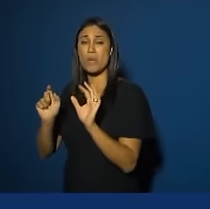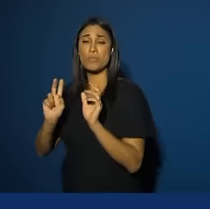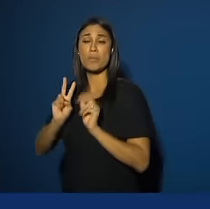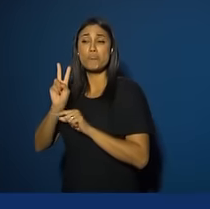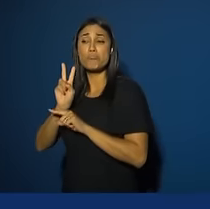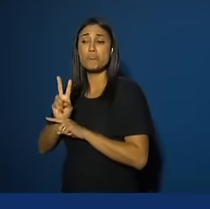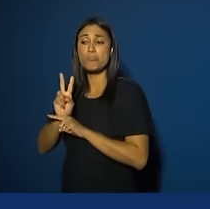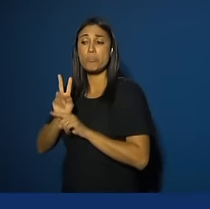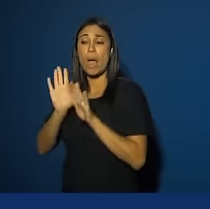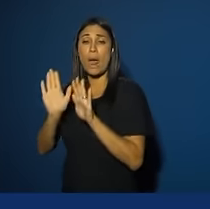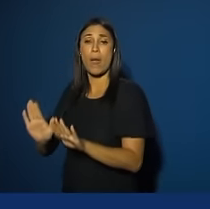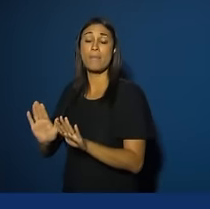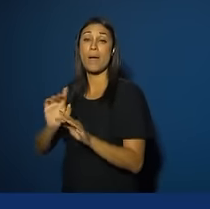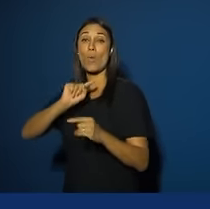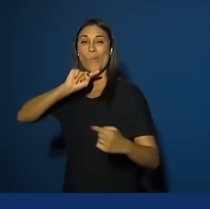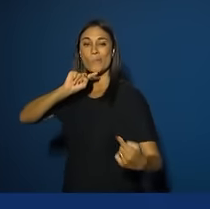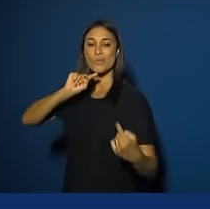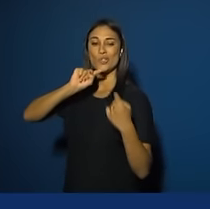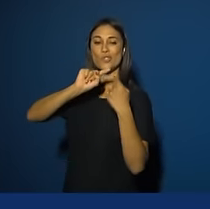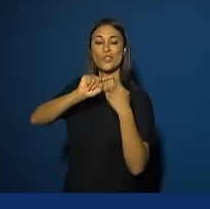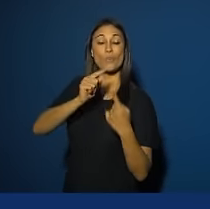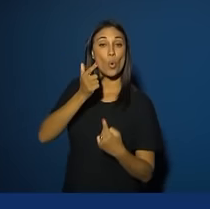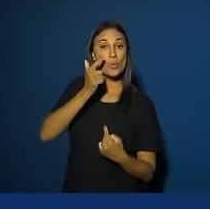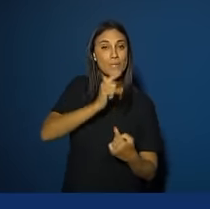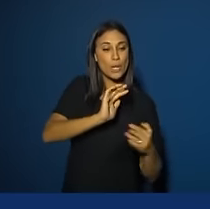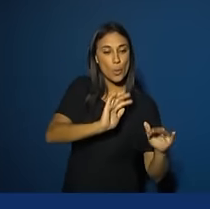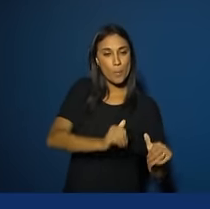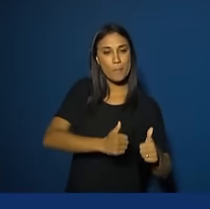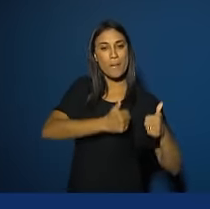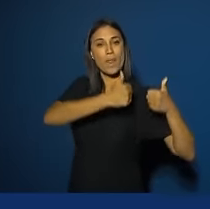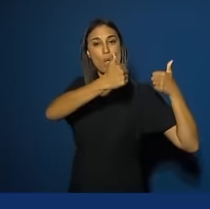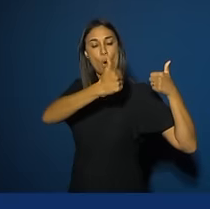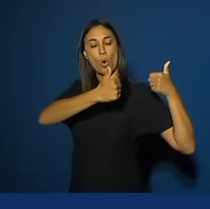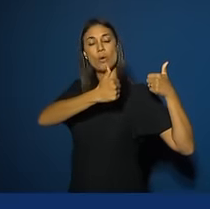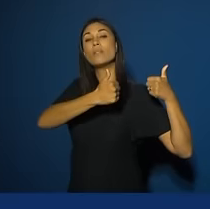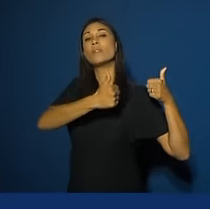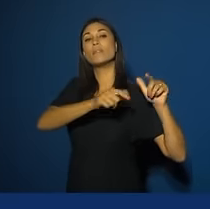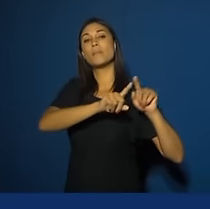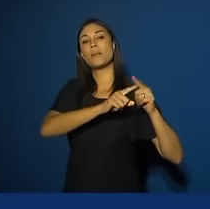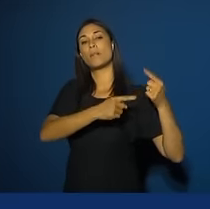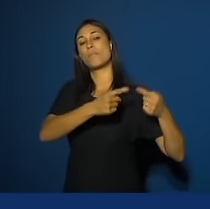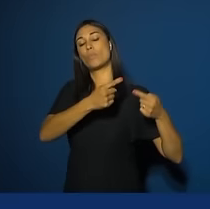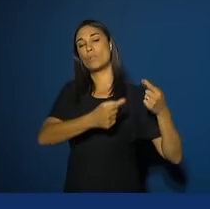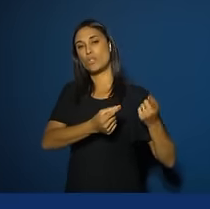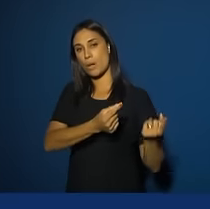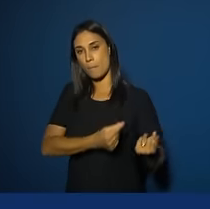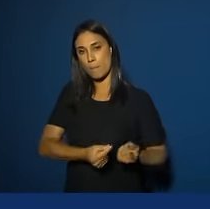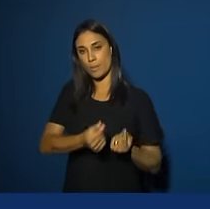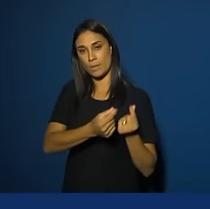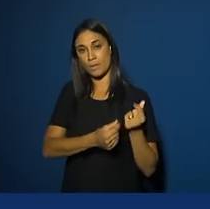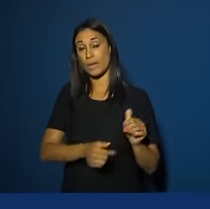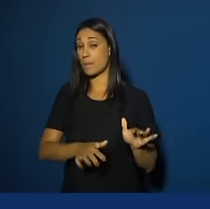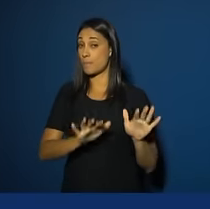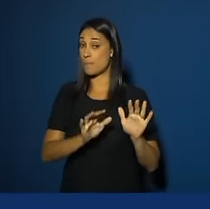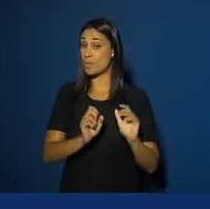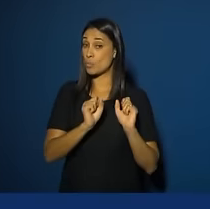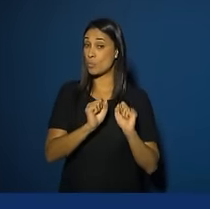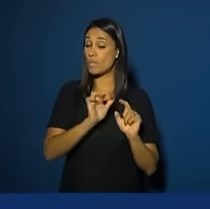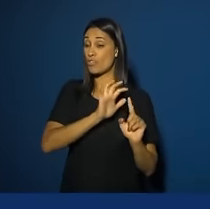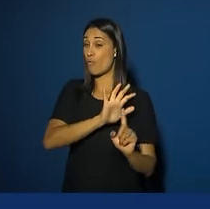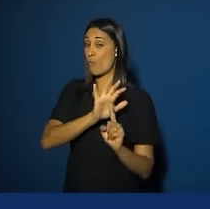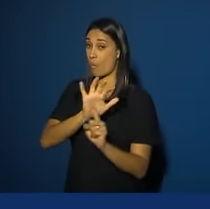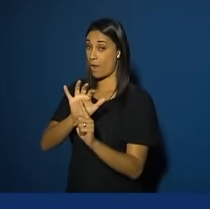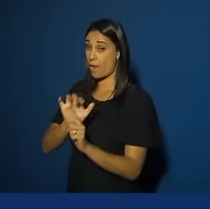conservador para atingir esse melhor, né, custo-benefício da política monetária. Mas o poder de